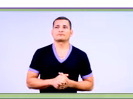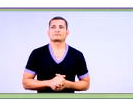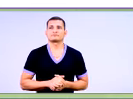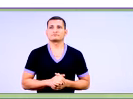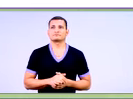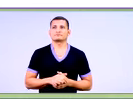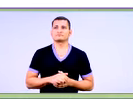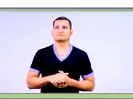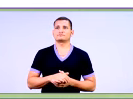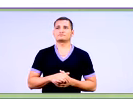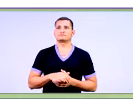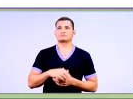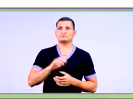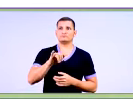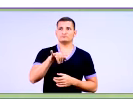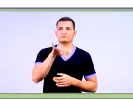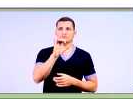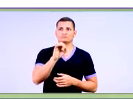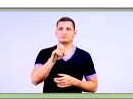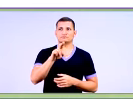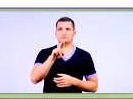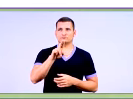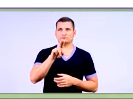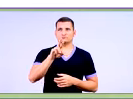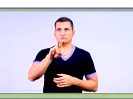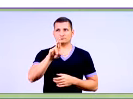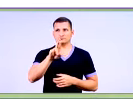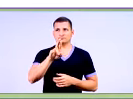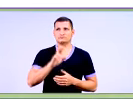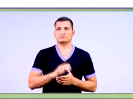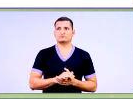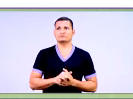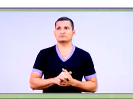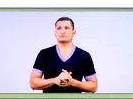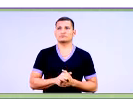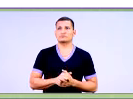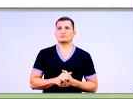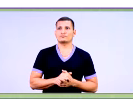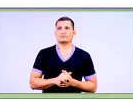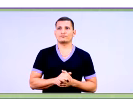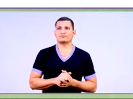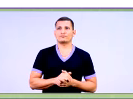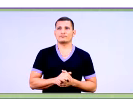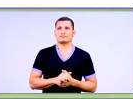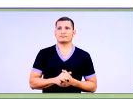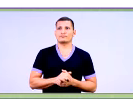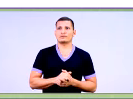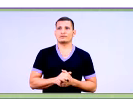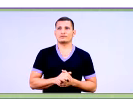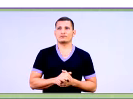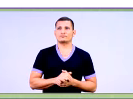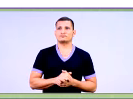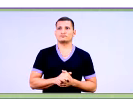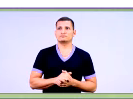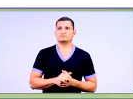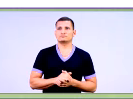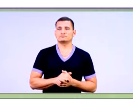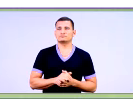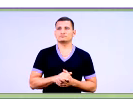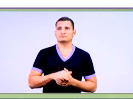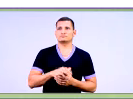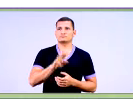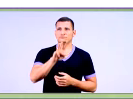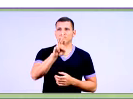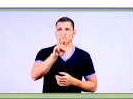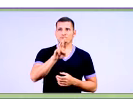novo computador. Então, your boss, como é? Won't, will not ou won't